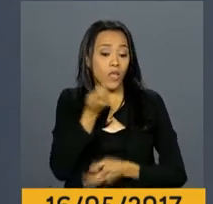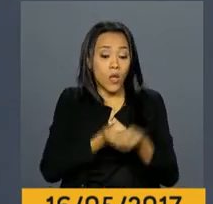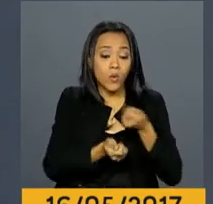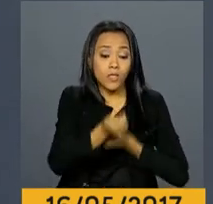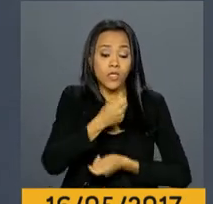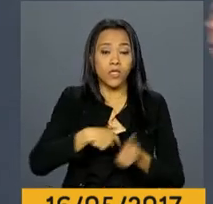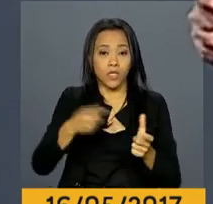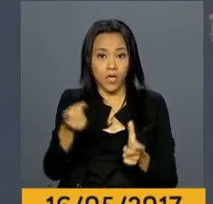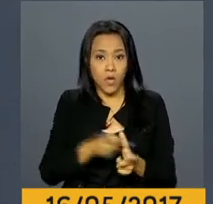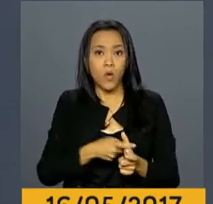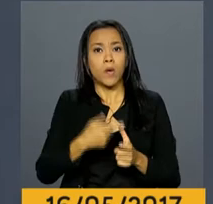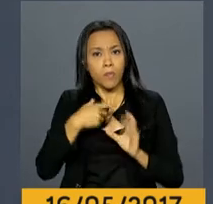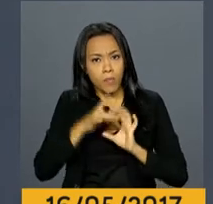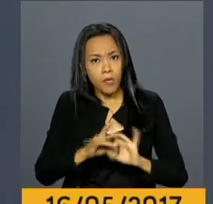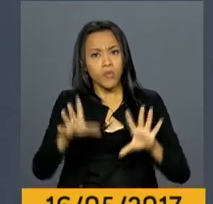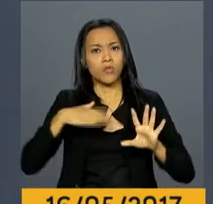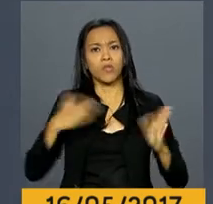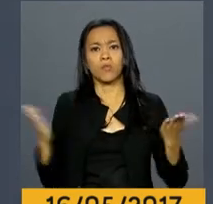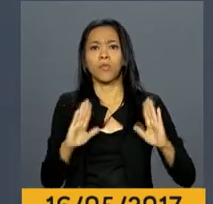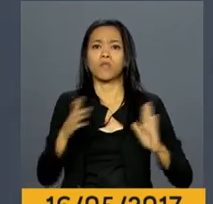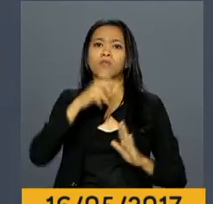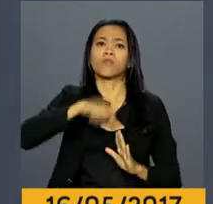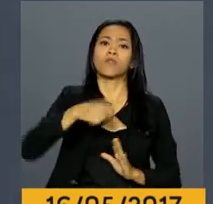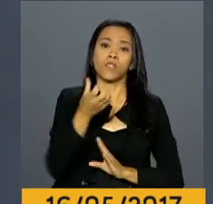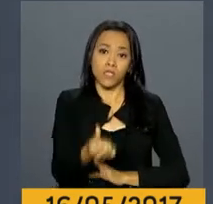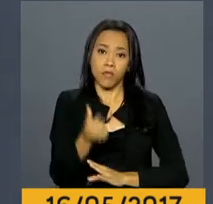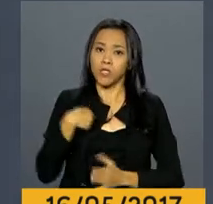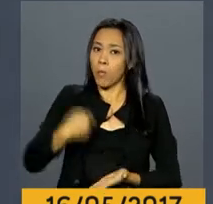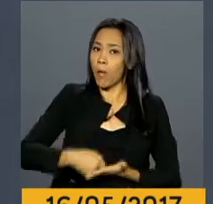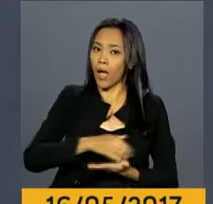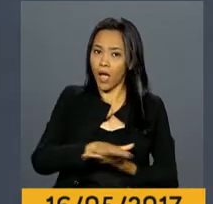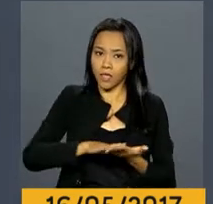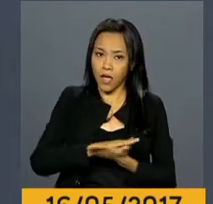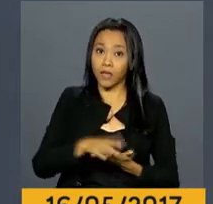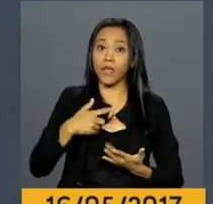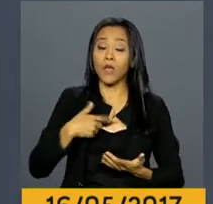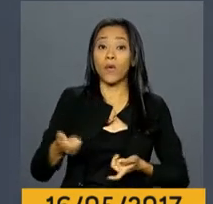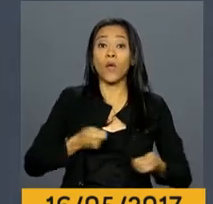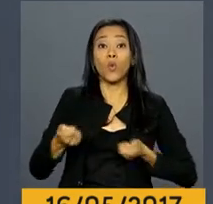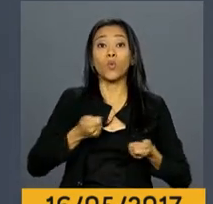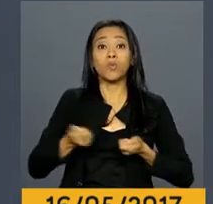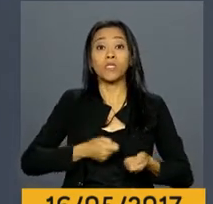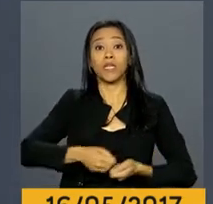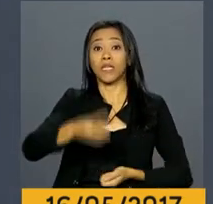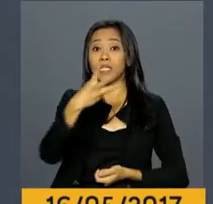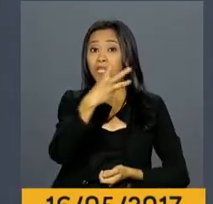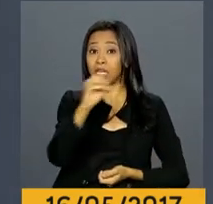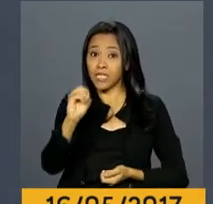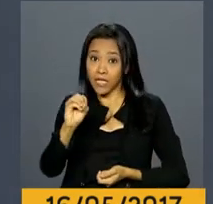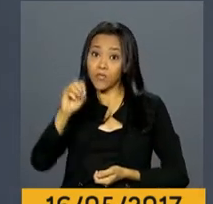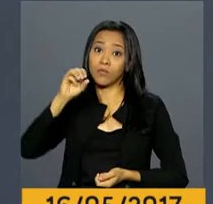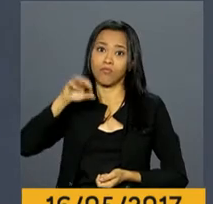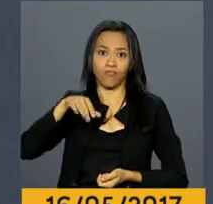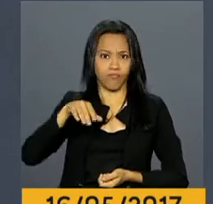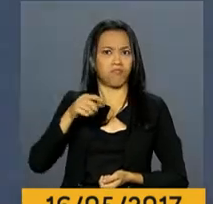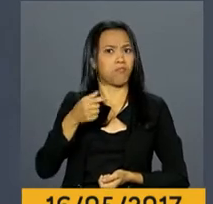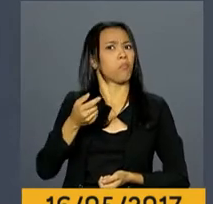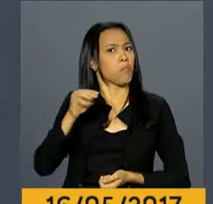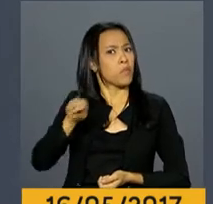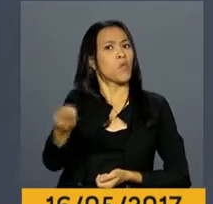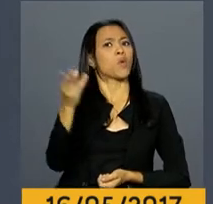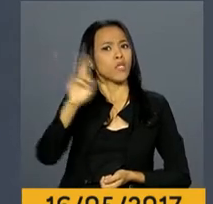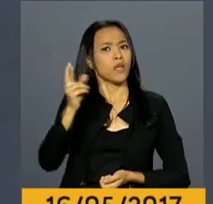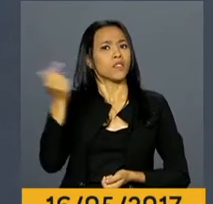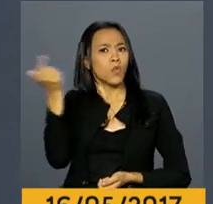permitiu que durante 6 meses nós não pagássemos nada, eu economizei 300 e poucos milhões de reais que pude